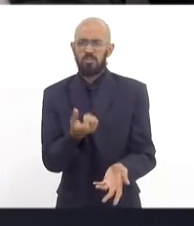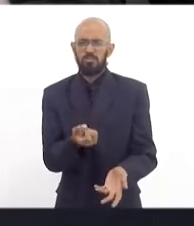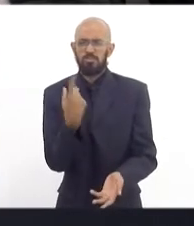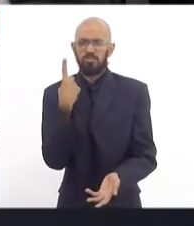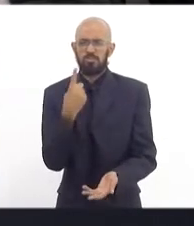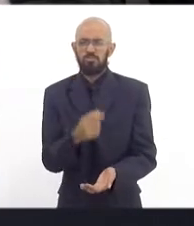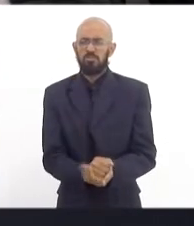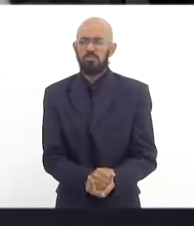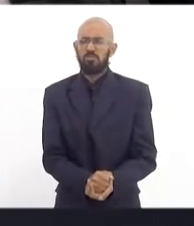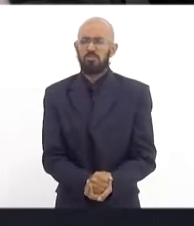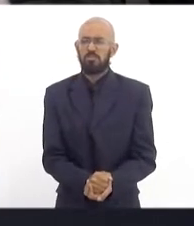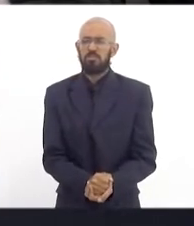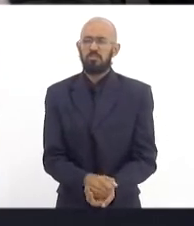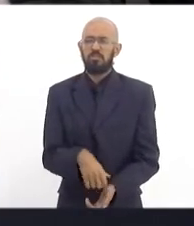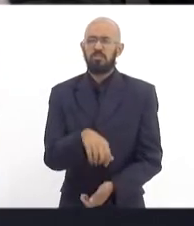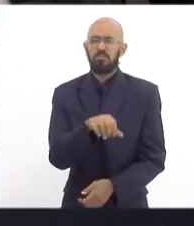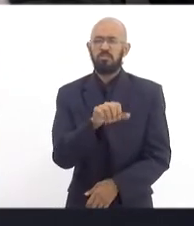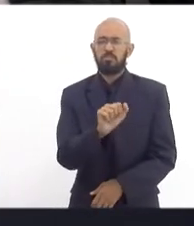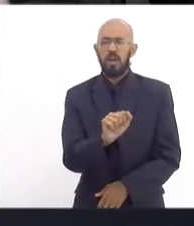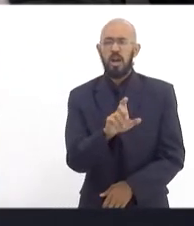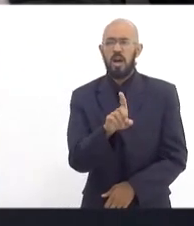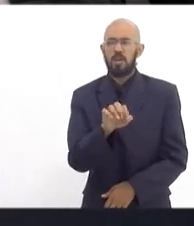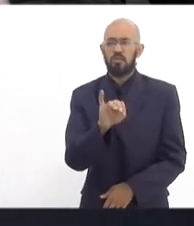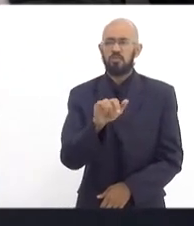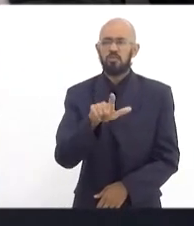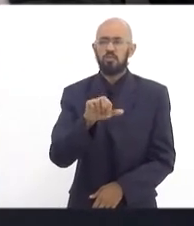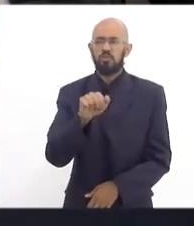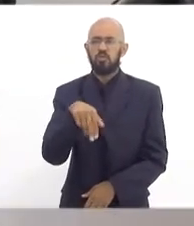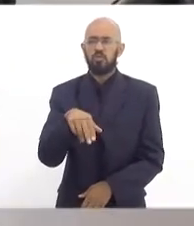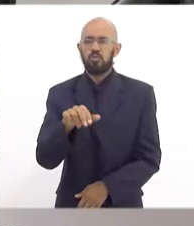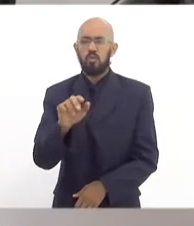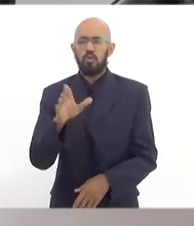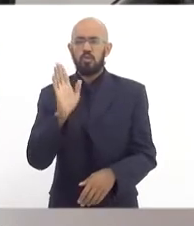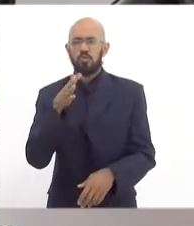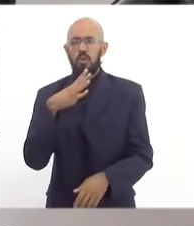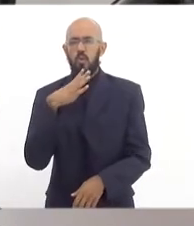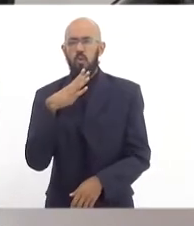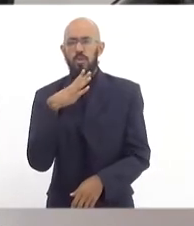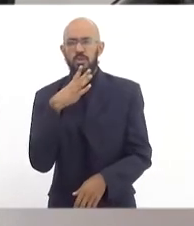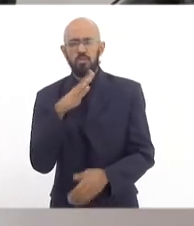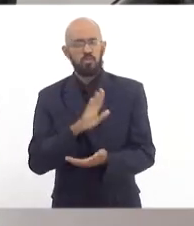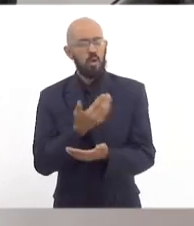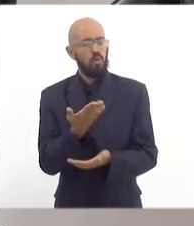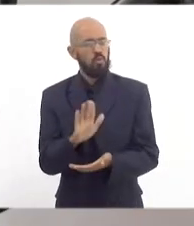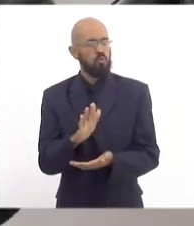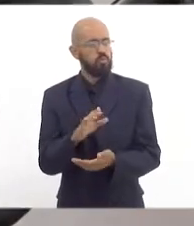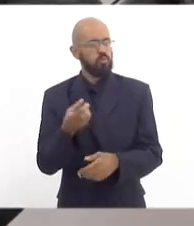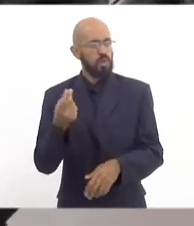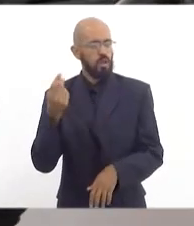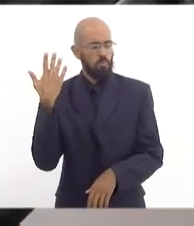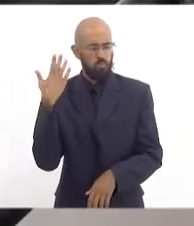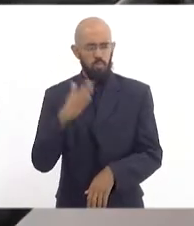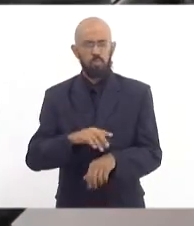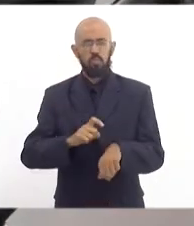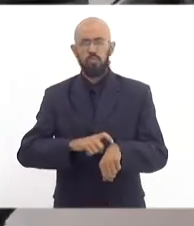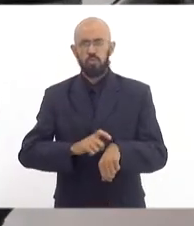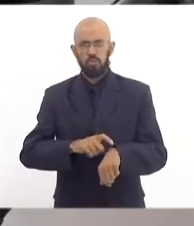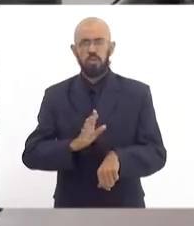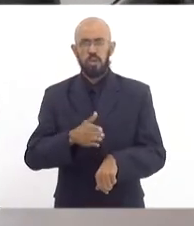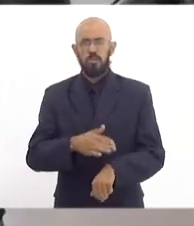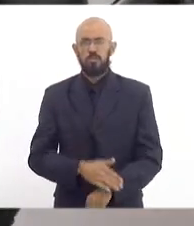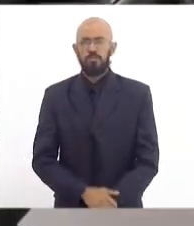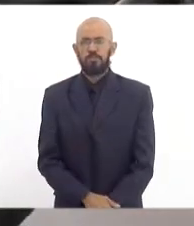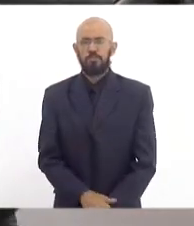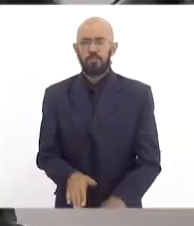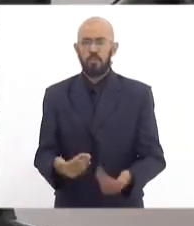Oi e o Adilson chegou que eu já algo conheço de alguns anos bom ou voltando